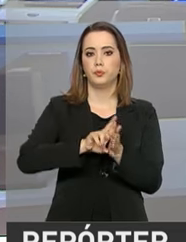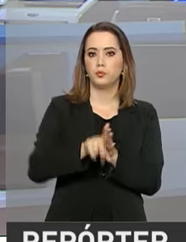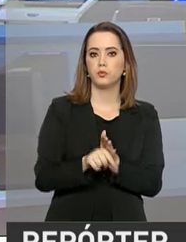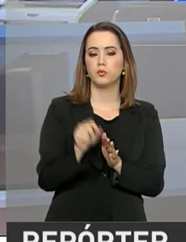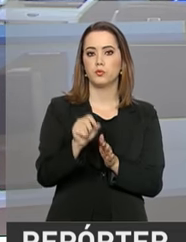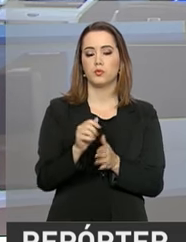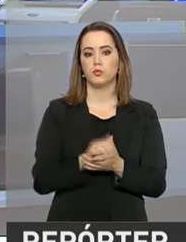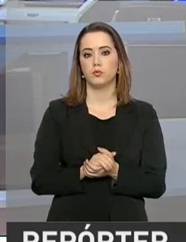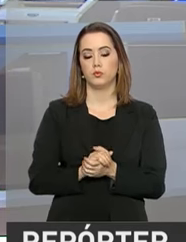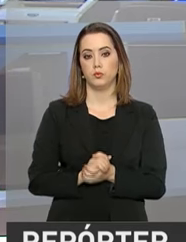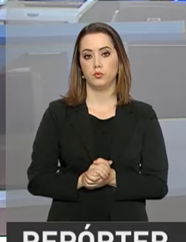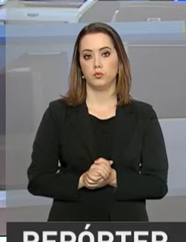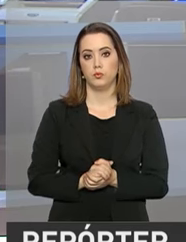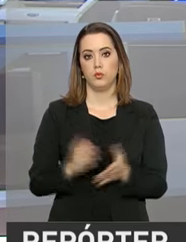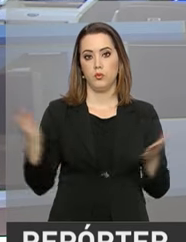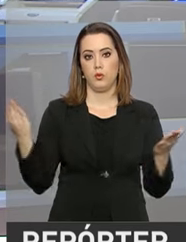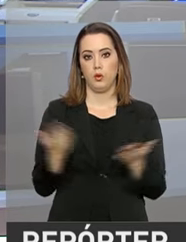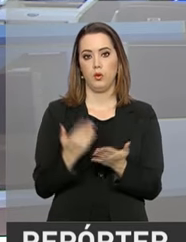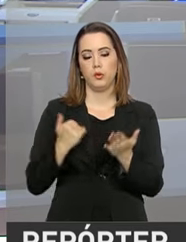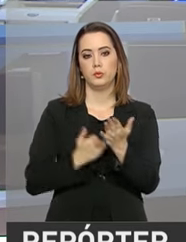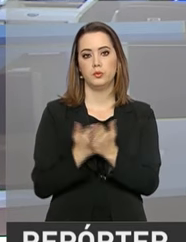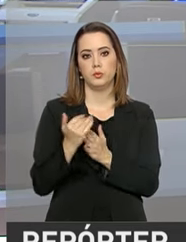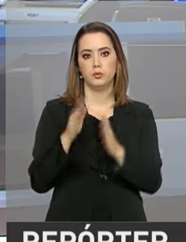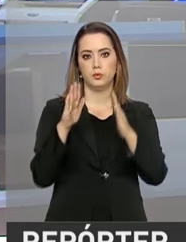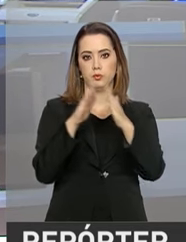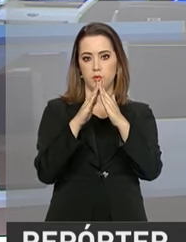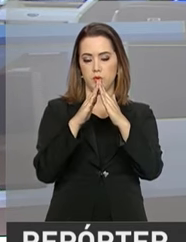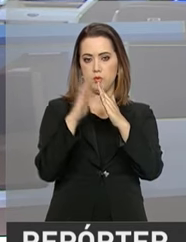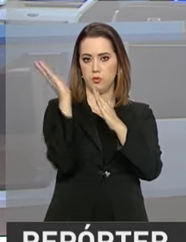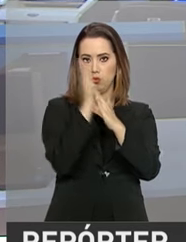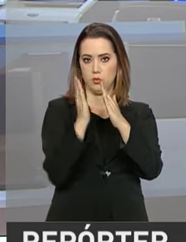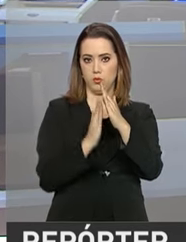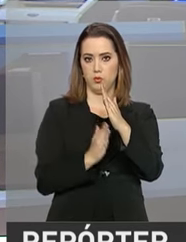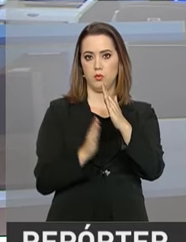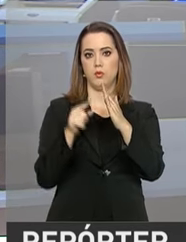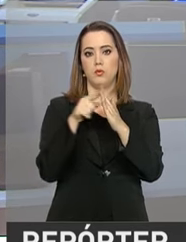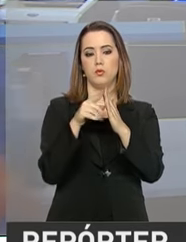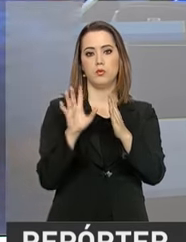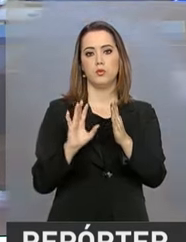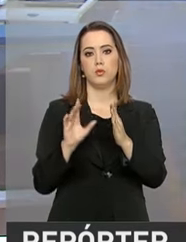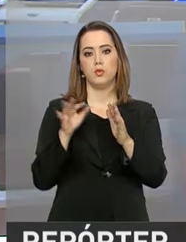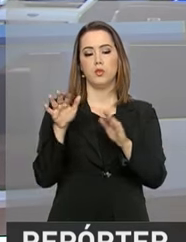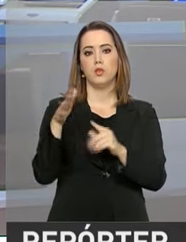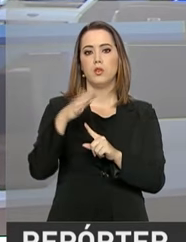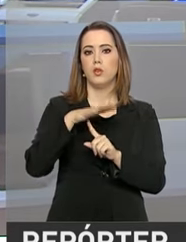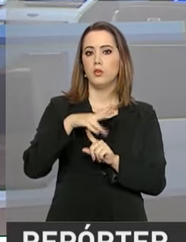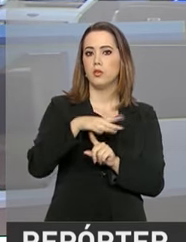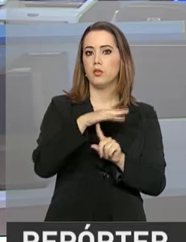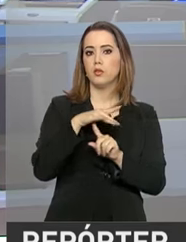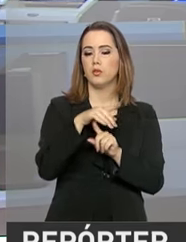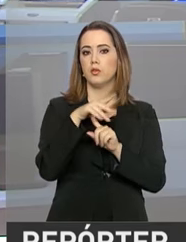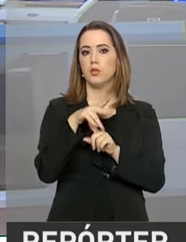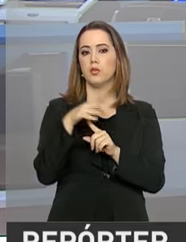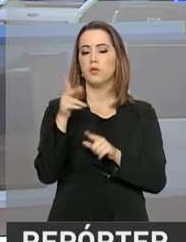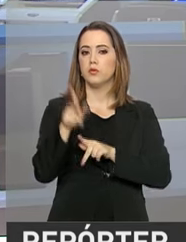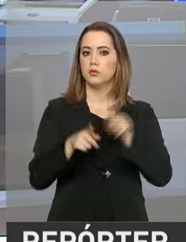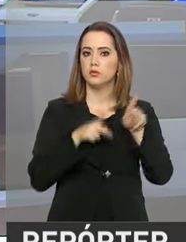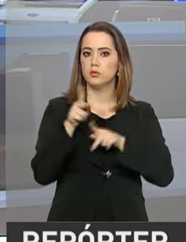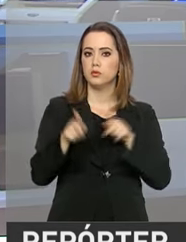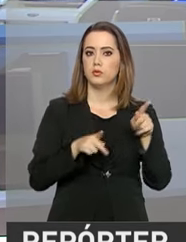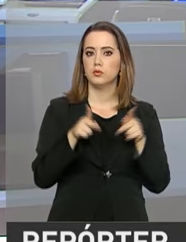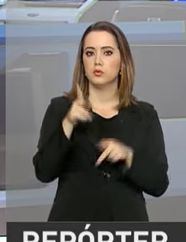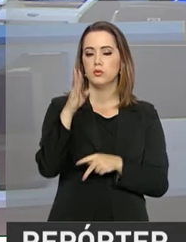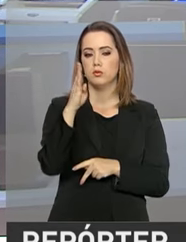e começa hoje na casa Brasil a feira dos povos e da biodiversidade um lugar para mostrar os sabores e